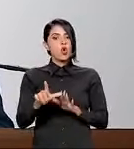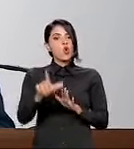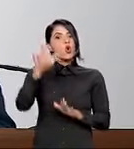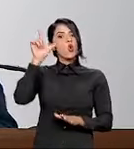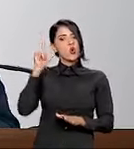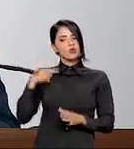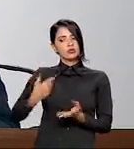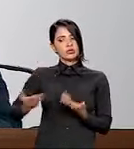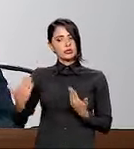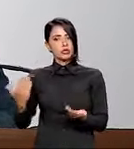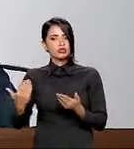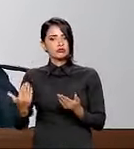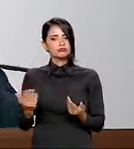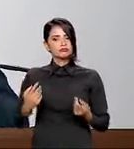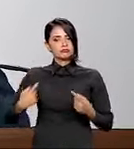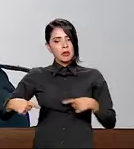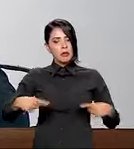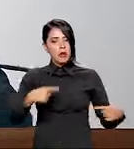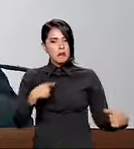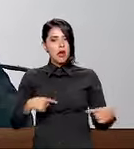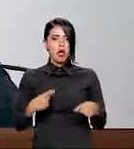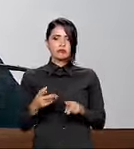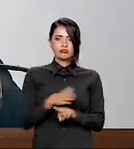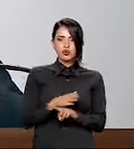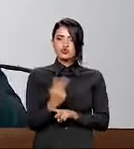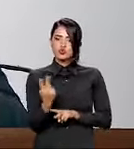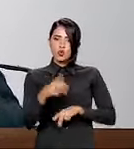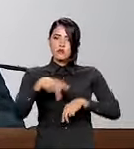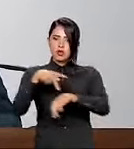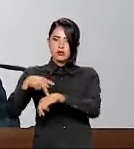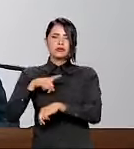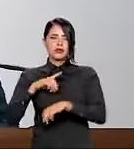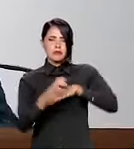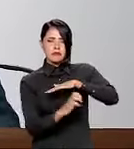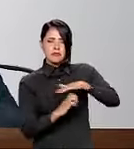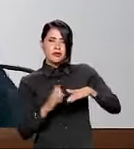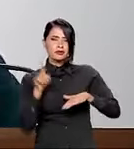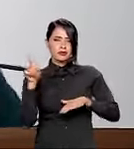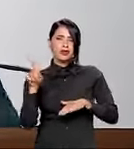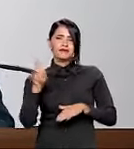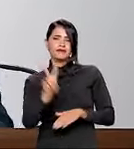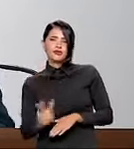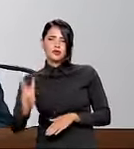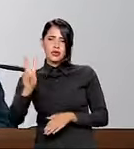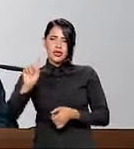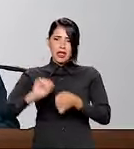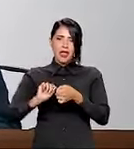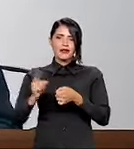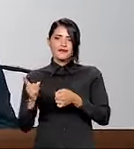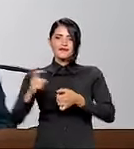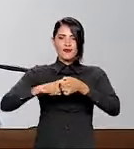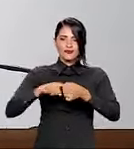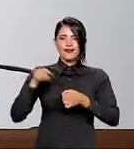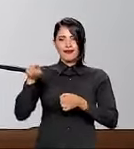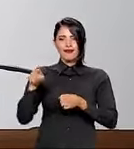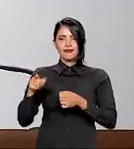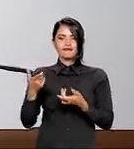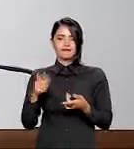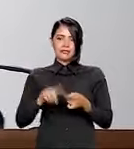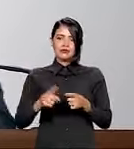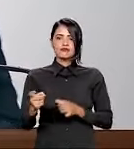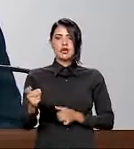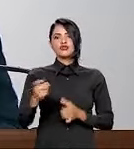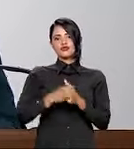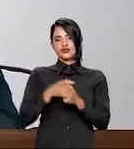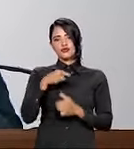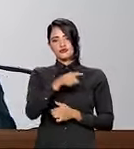nós temos que discutir outra vez, tem muitas empresas que estão fazendo coisa na Venezuela e querem voltar a fazer, tem uma dívida da